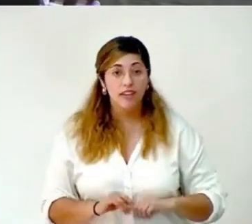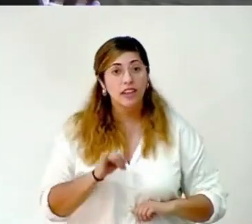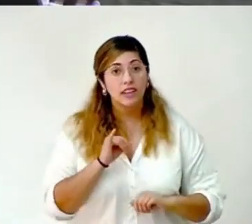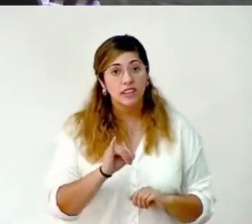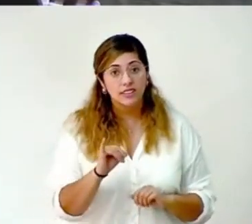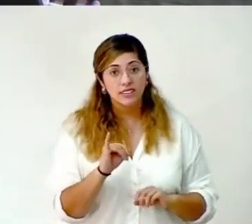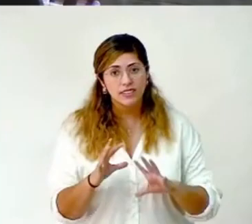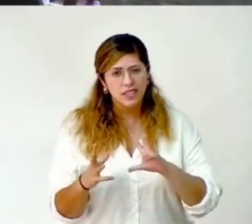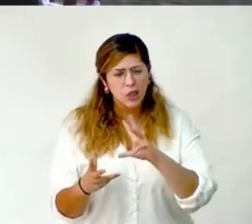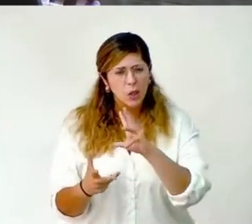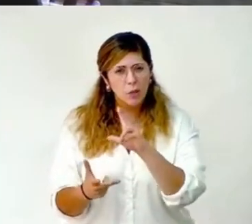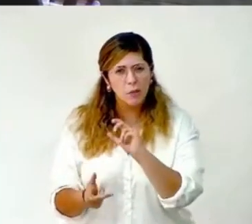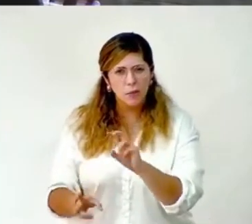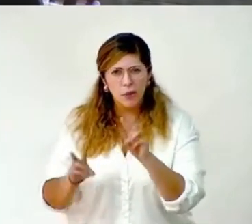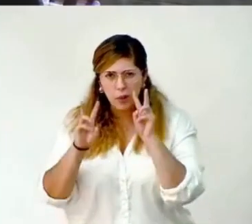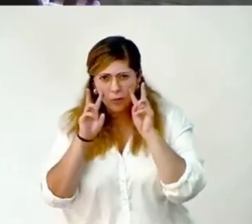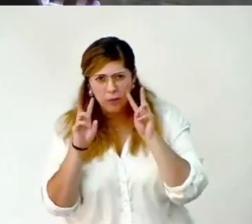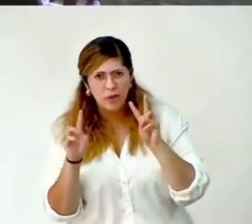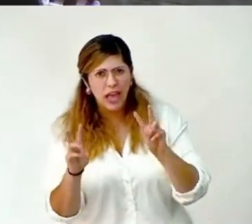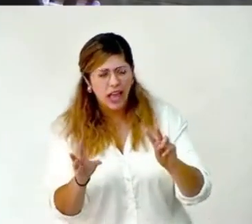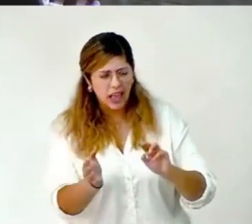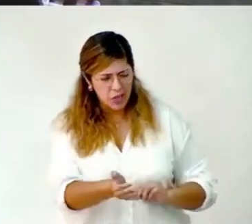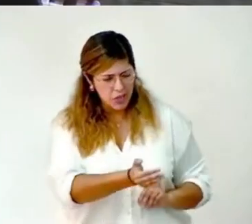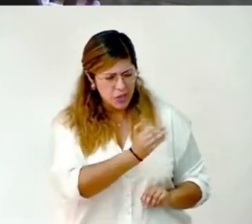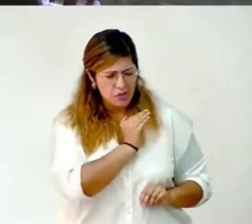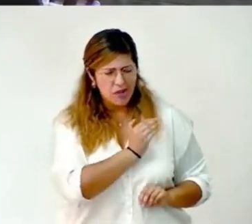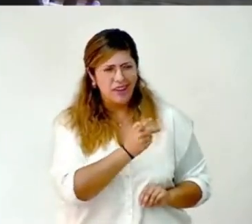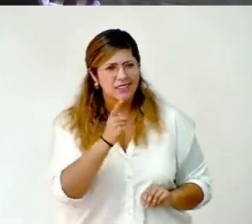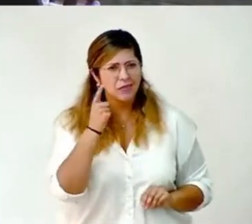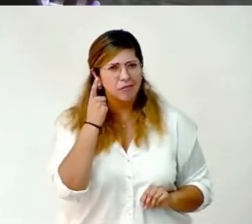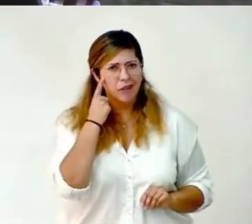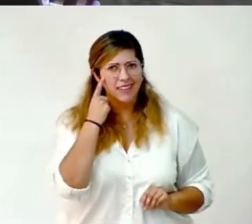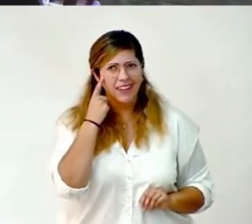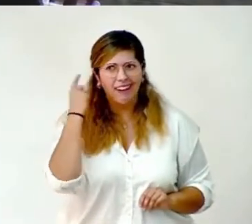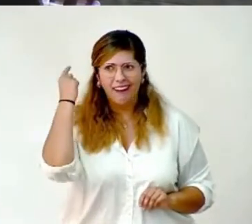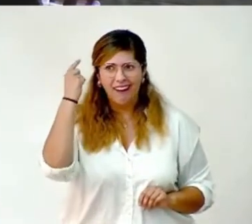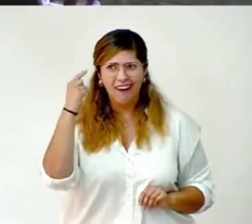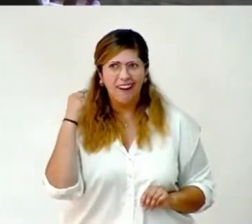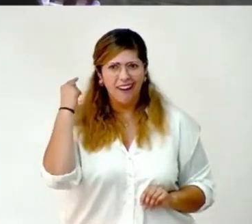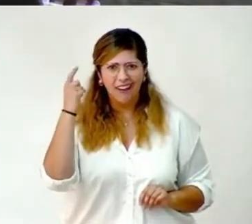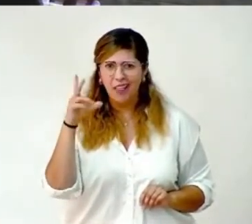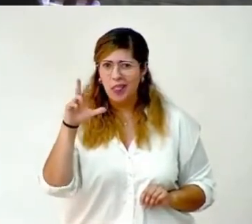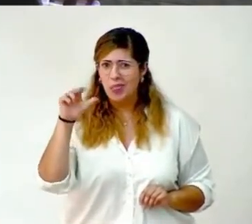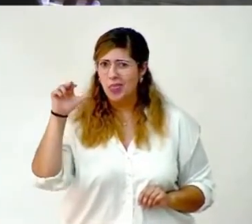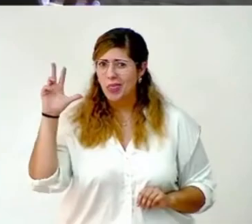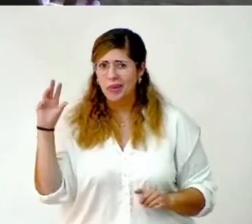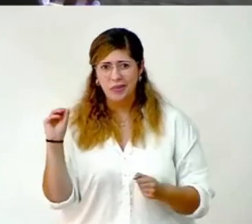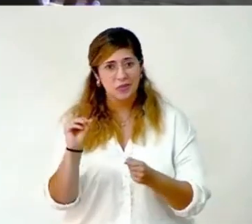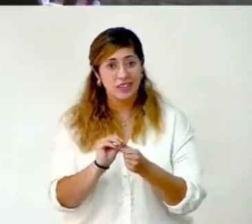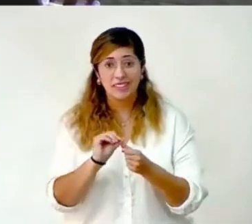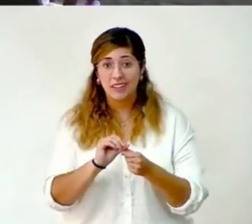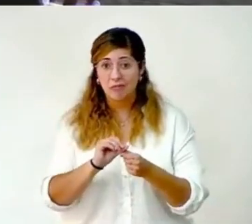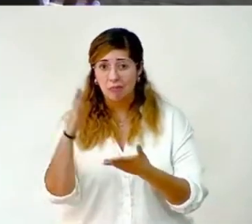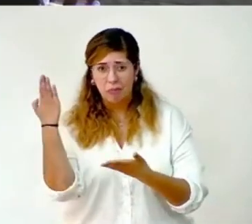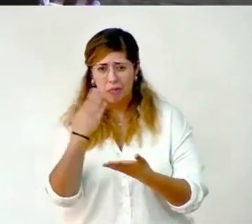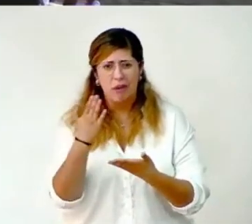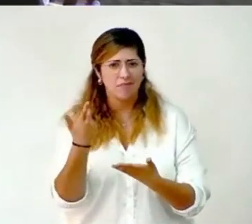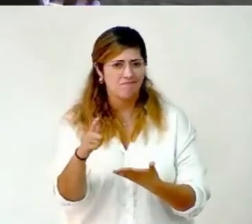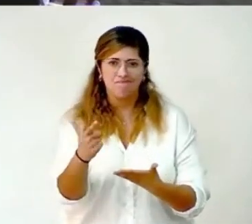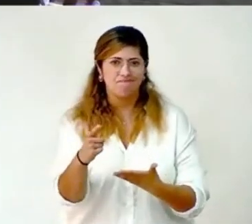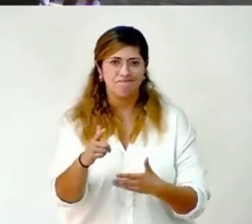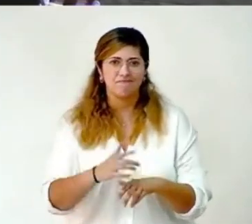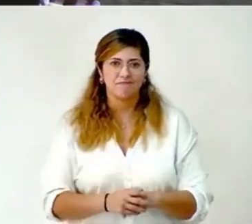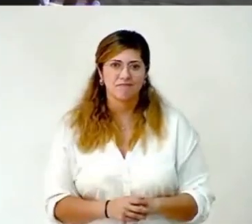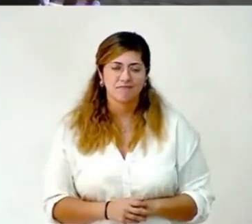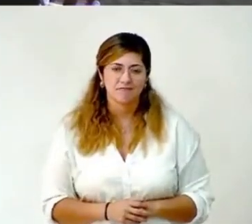mensagem convictamente, diz no seu coração: isso é loucura, eu jamais poderei provar disso.